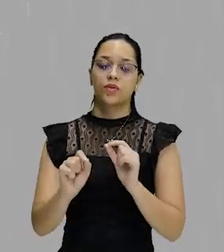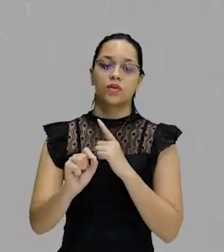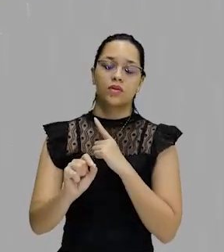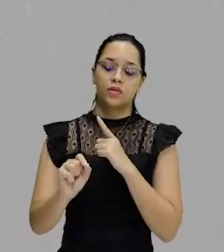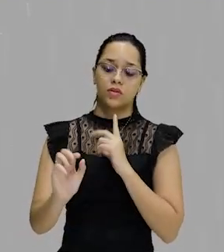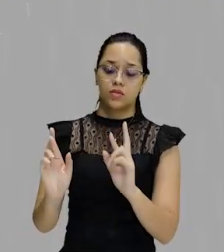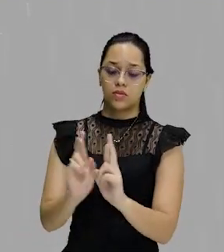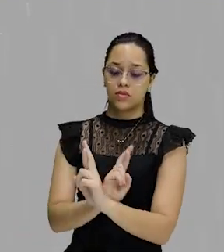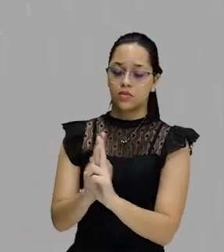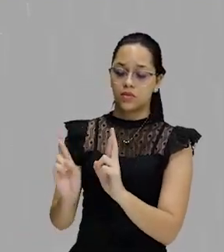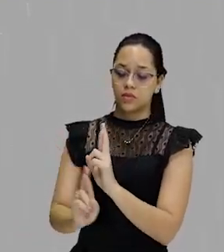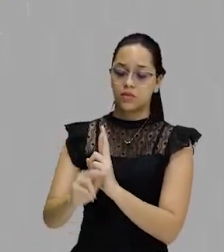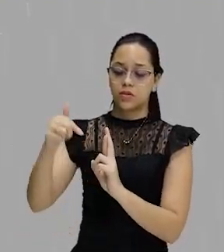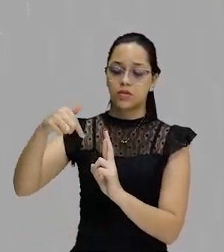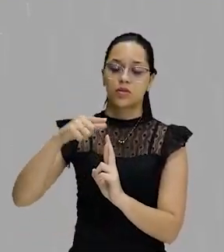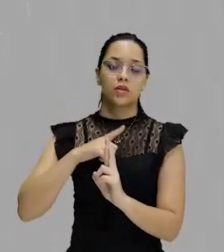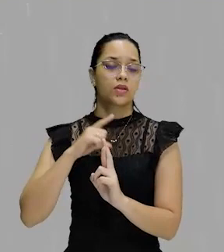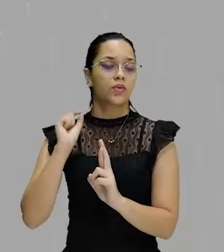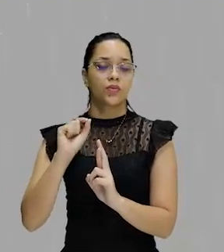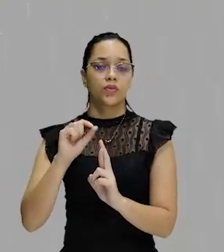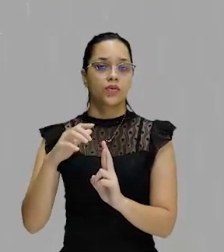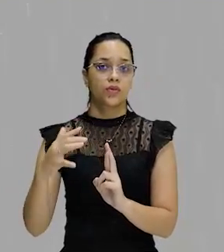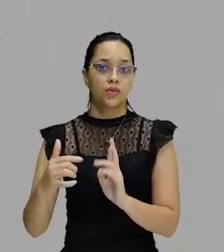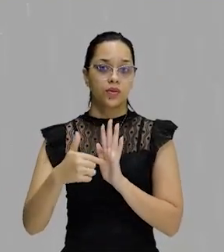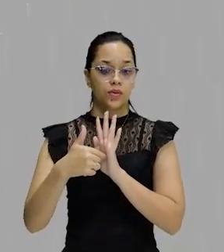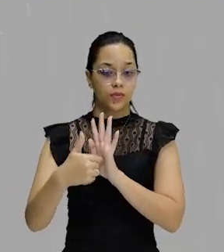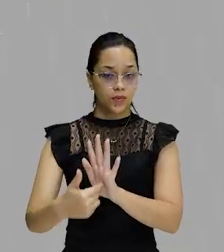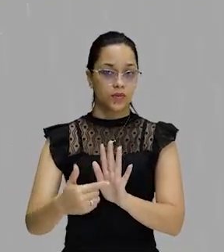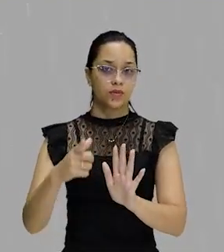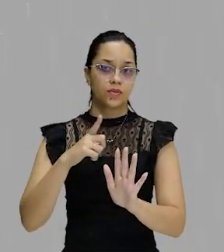essa relação é uma relação que